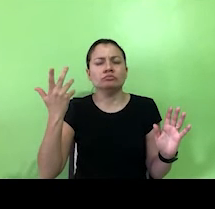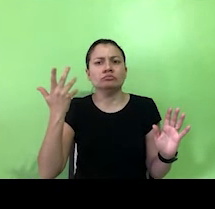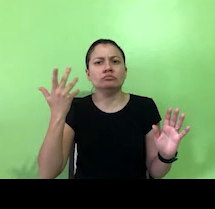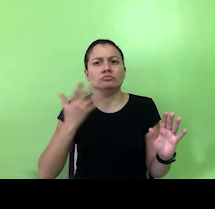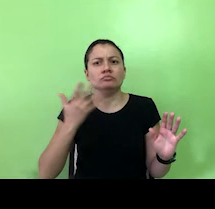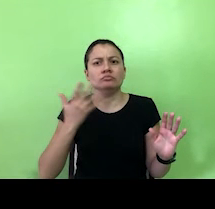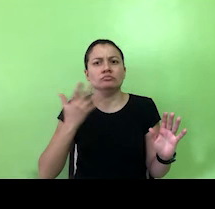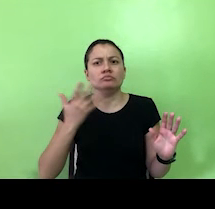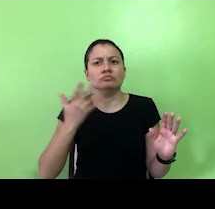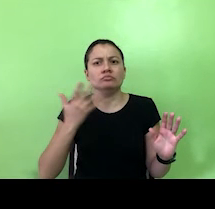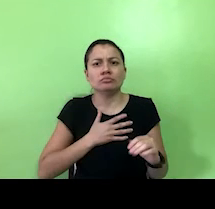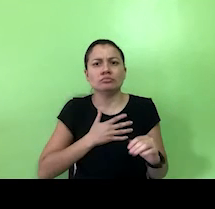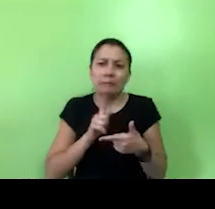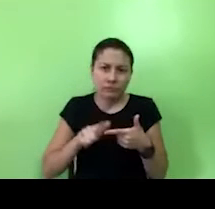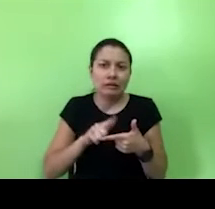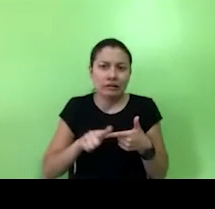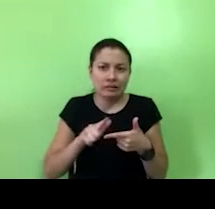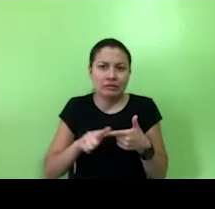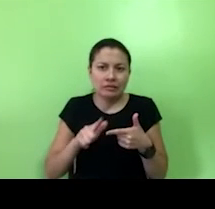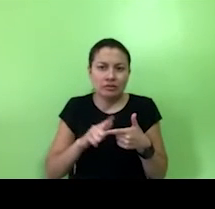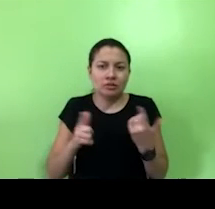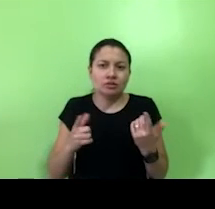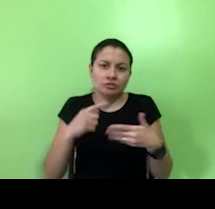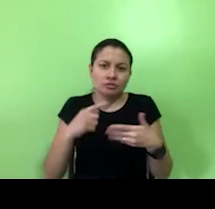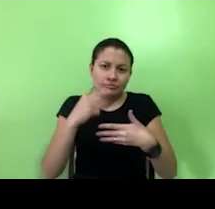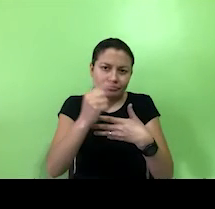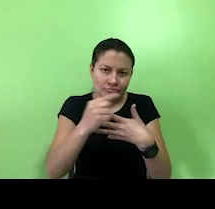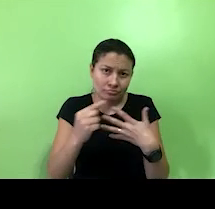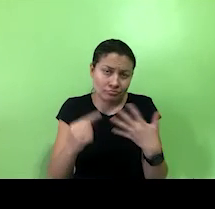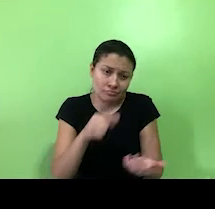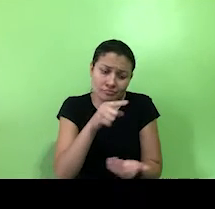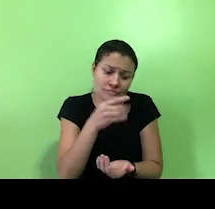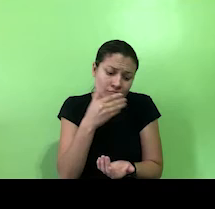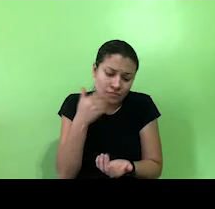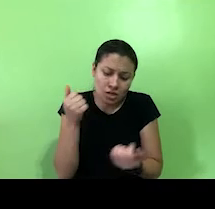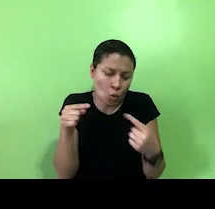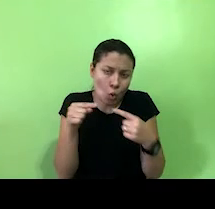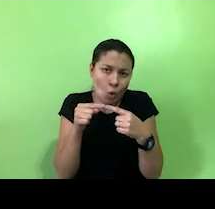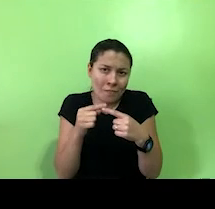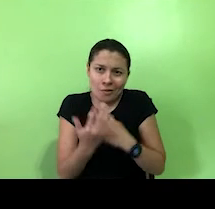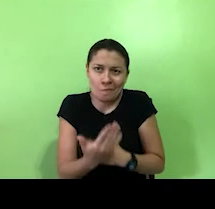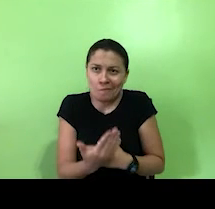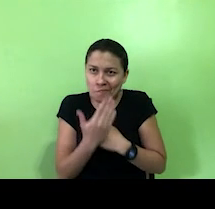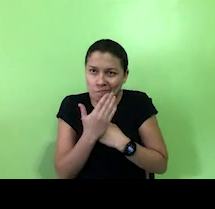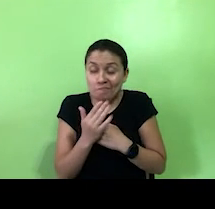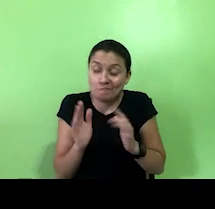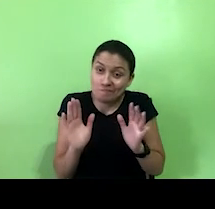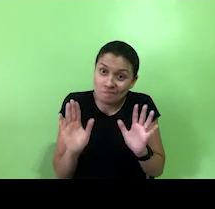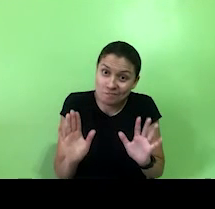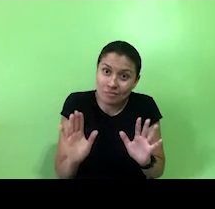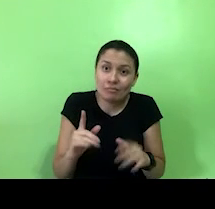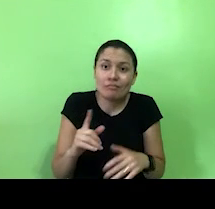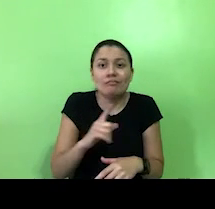e você acaba tendo alguns problemas. Das opções que a gente tinha, ele foi a que melhor atendeu, mas mesmo assim a gente ainda teve